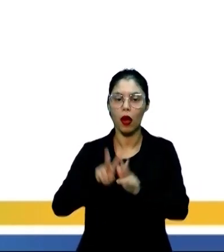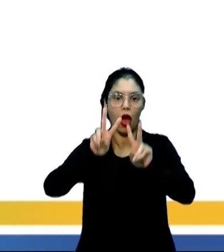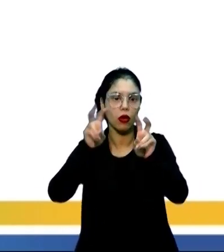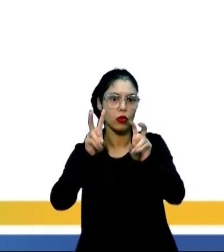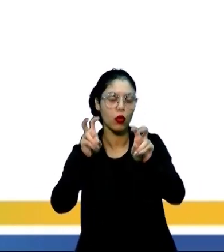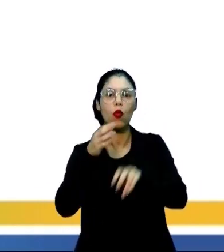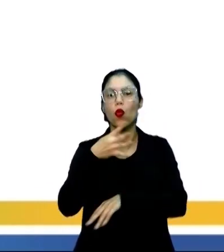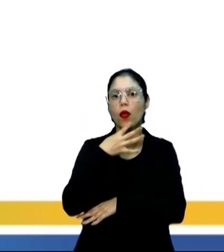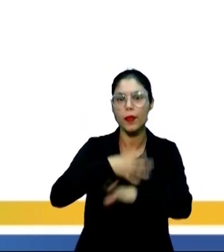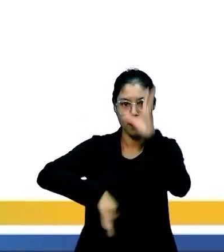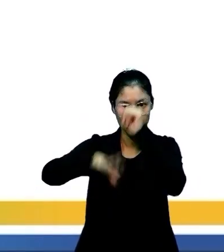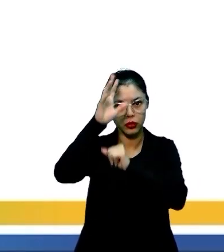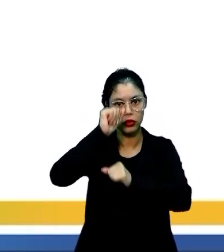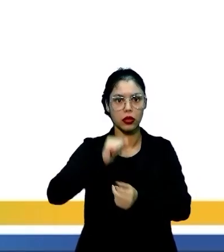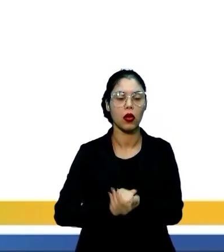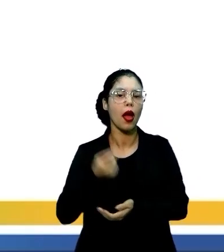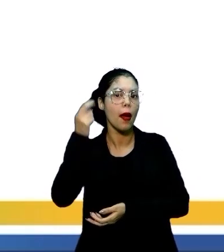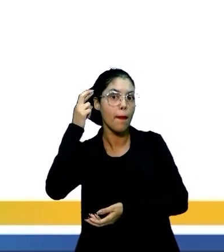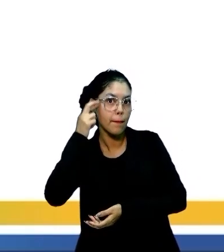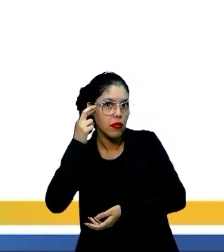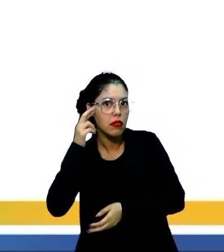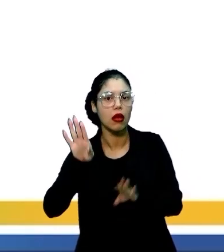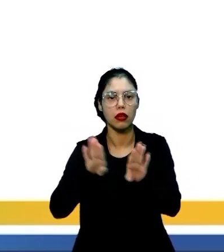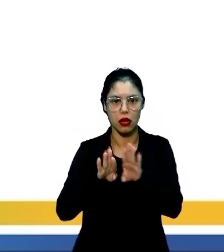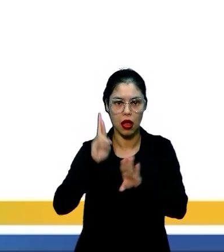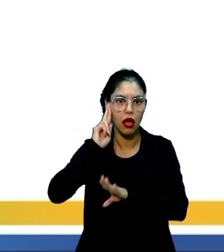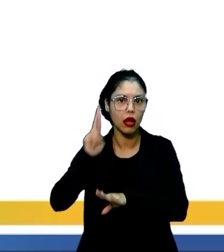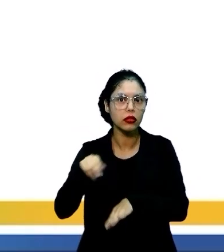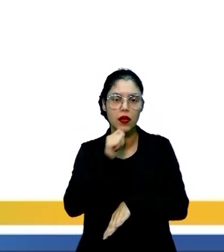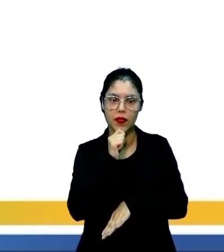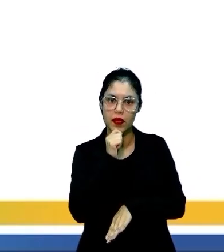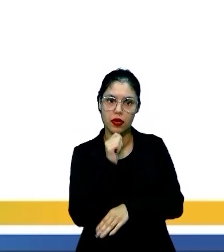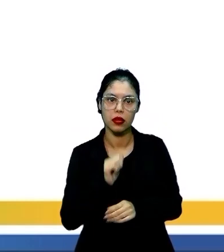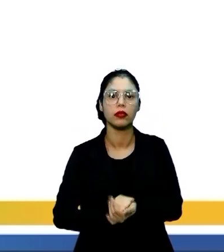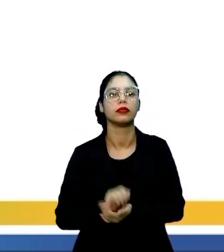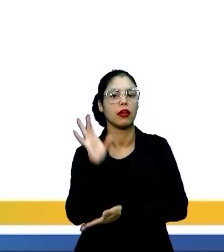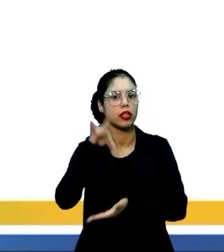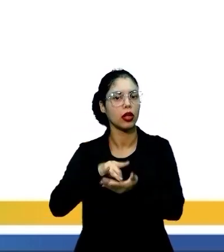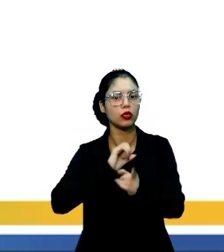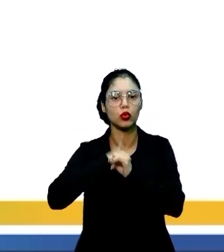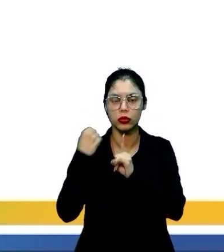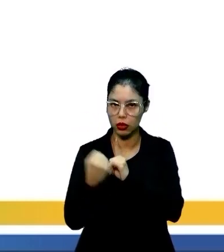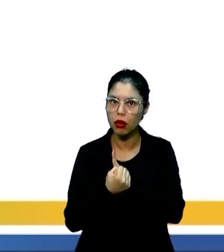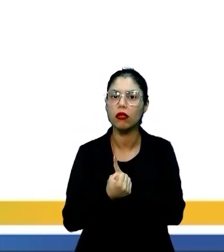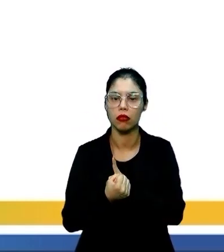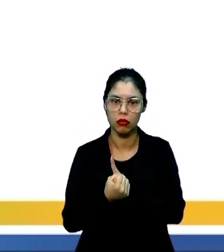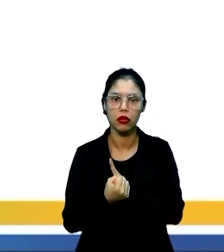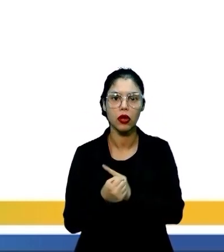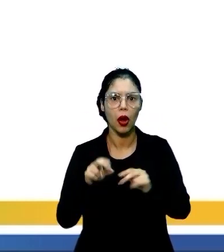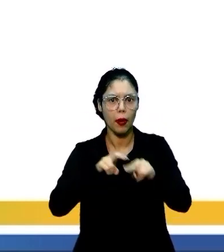um conhecimento racional da realidade social, portanto,